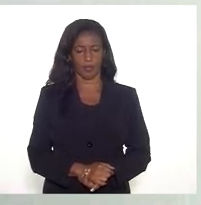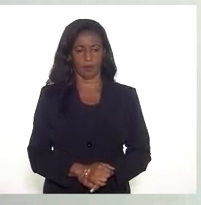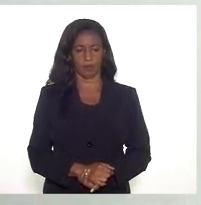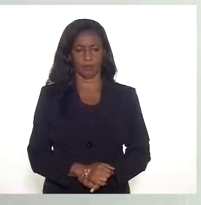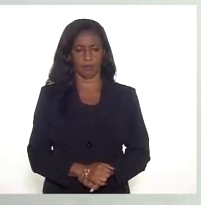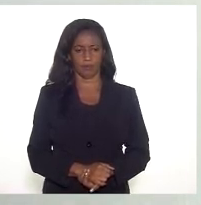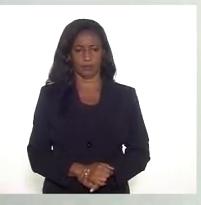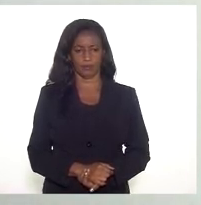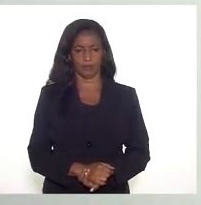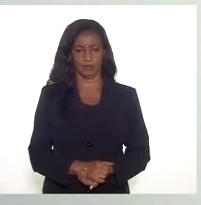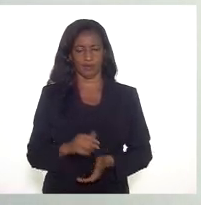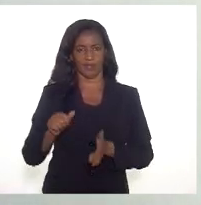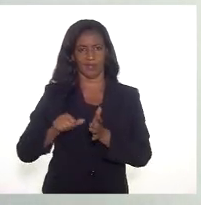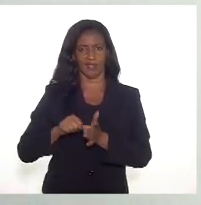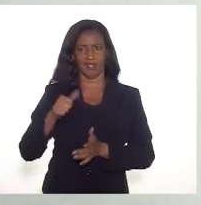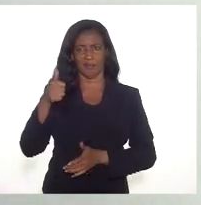Pela primeira vez acompanhando aqui do gabinete novo.